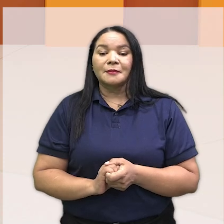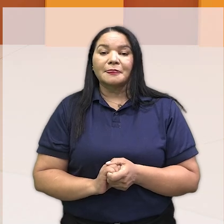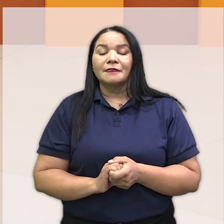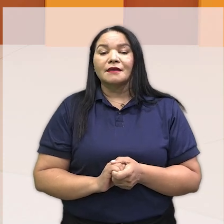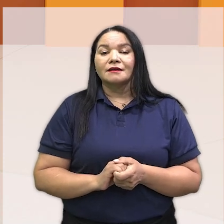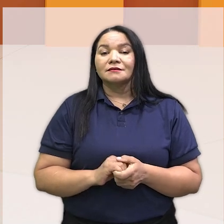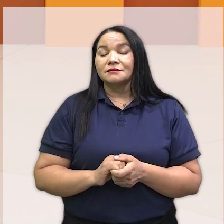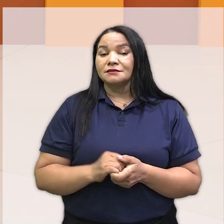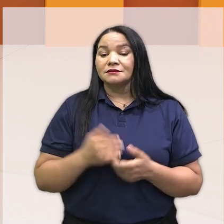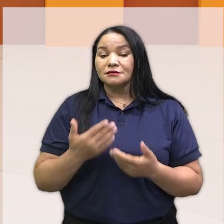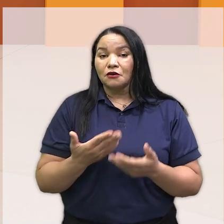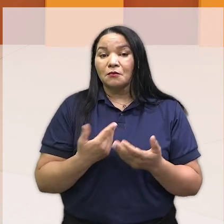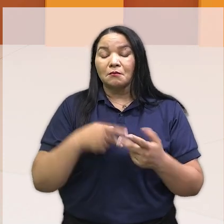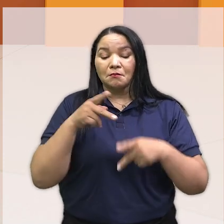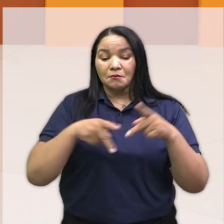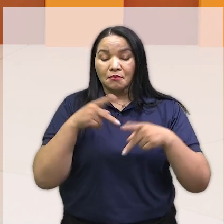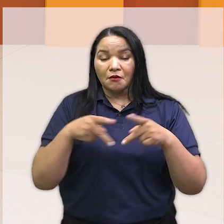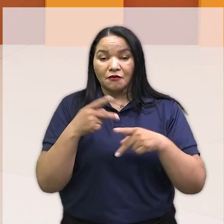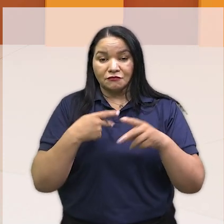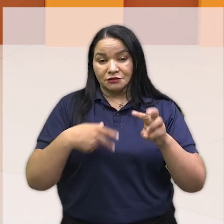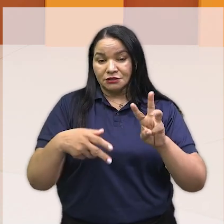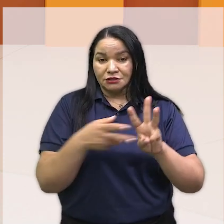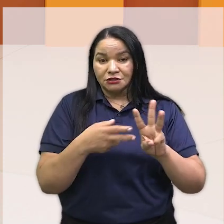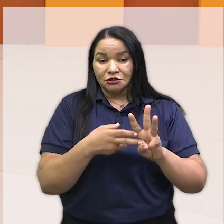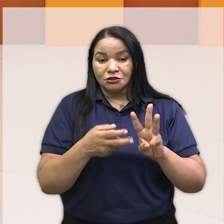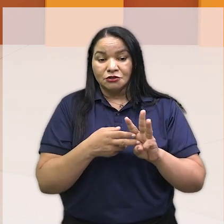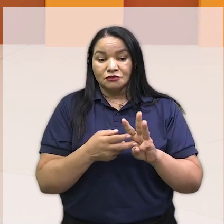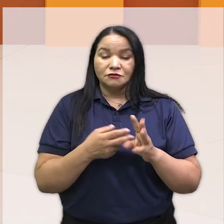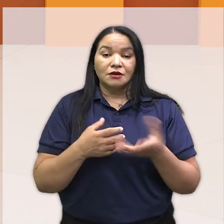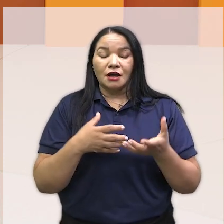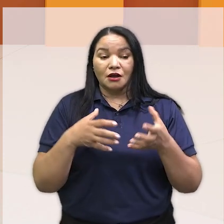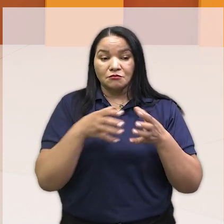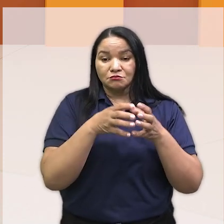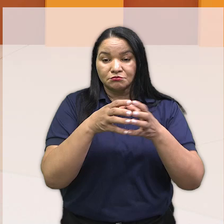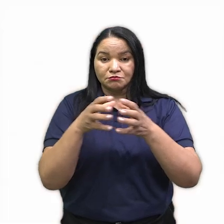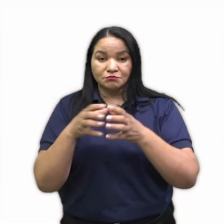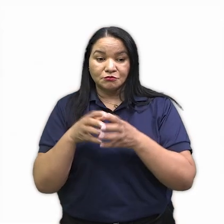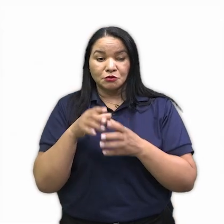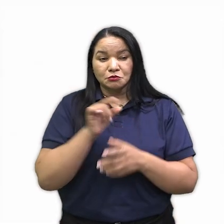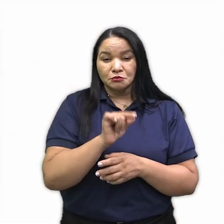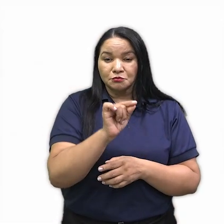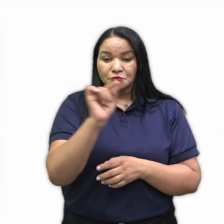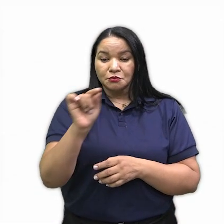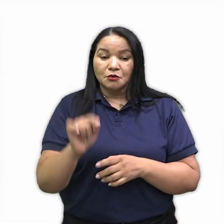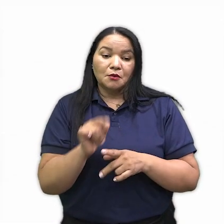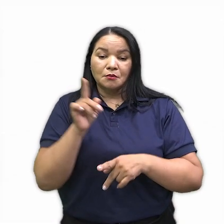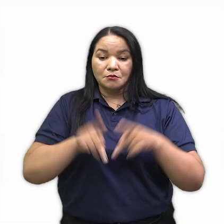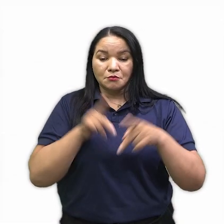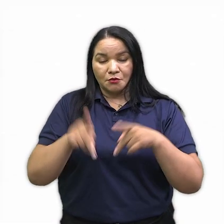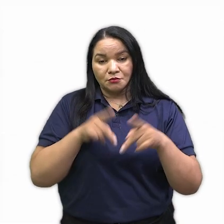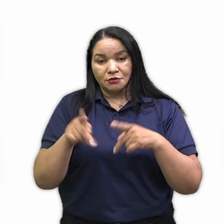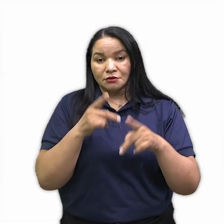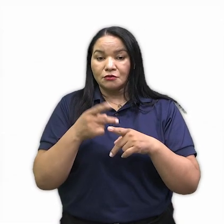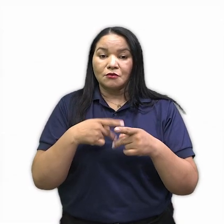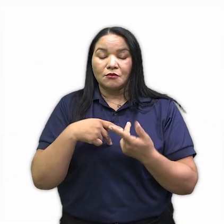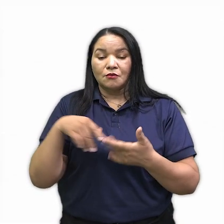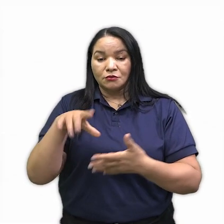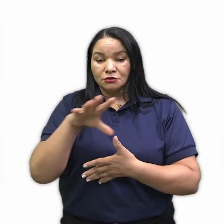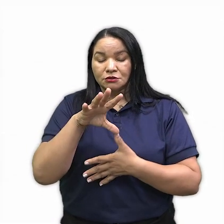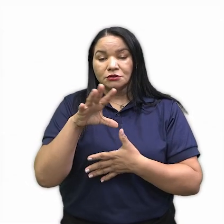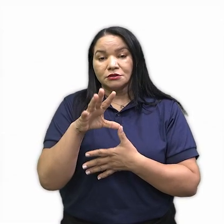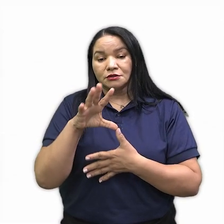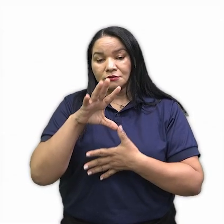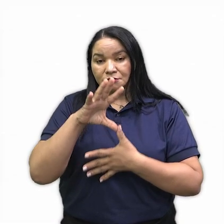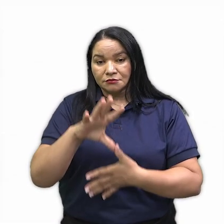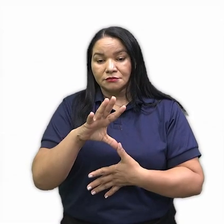povos indígenas constituem, né, uma parte significativa da população do continente americano.